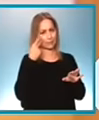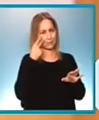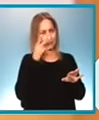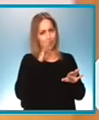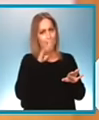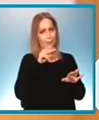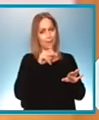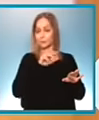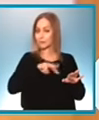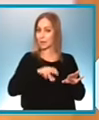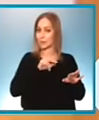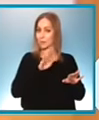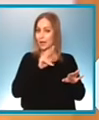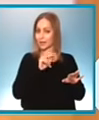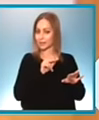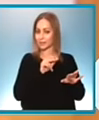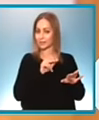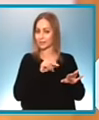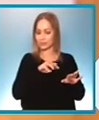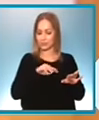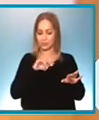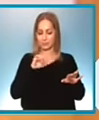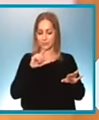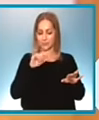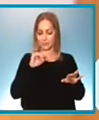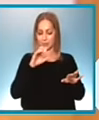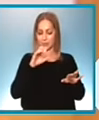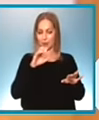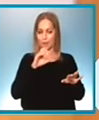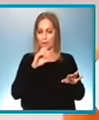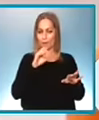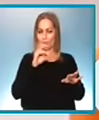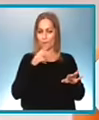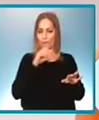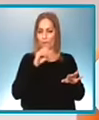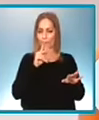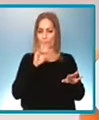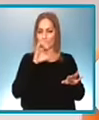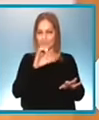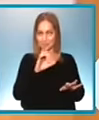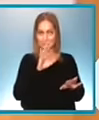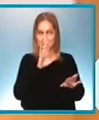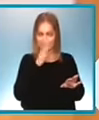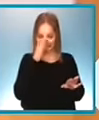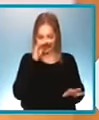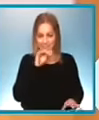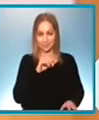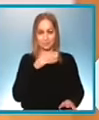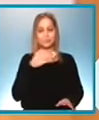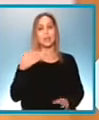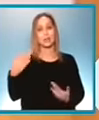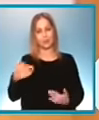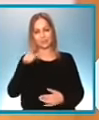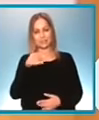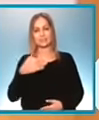Maia Milikovic. Convites, é assim? Estás certo. Pertinho. Muito perto. 760-20-60-20. Também estamos muito